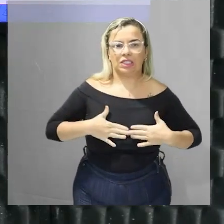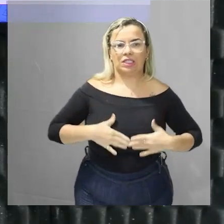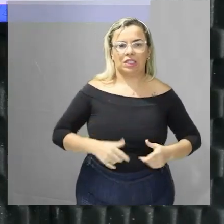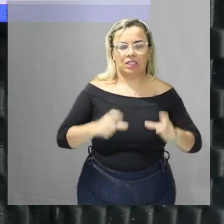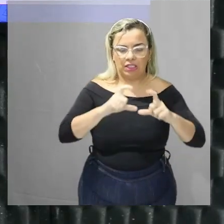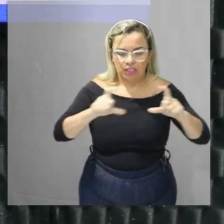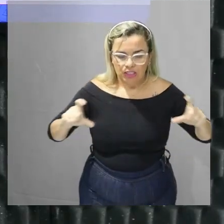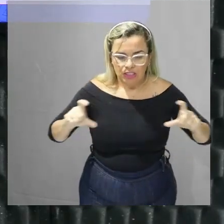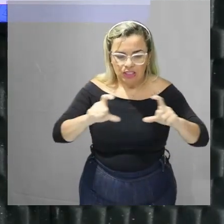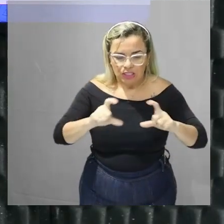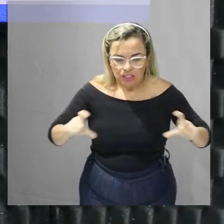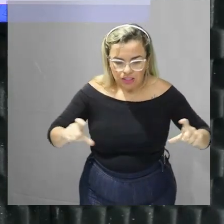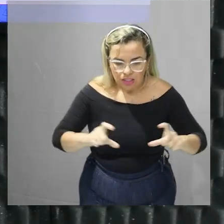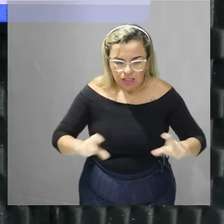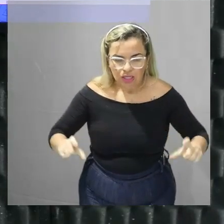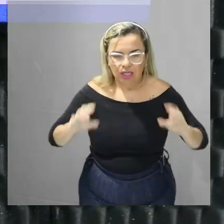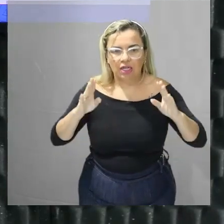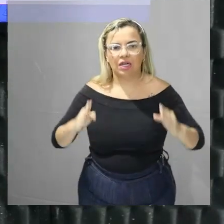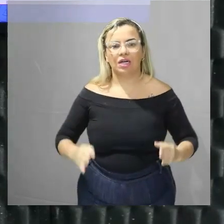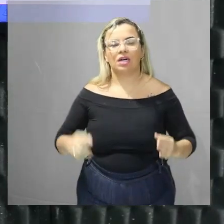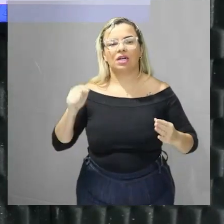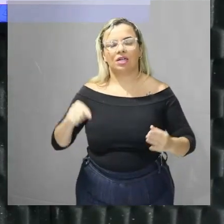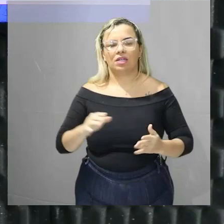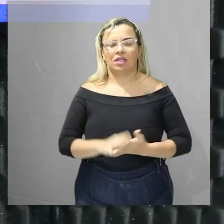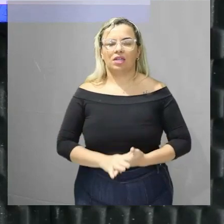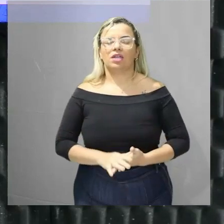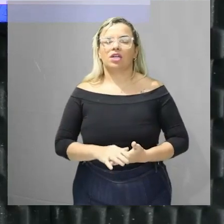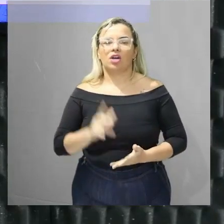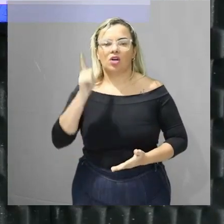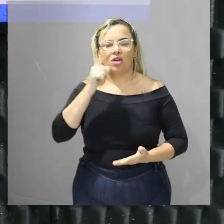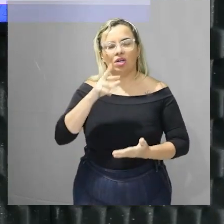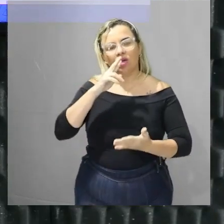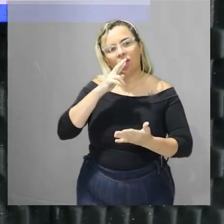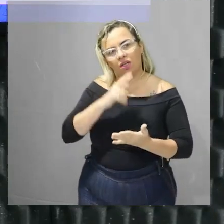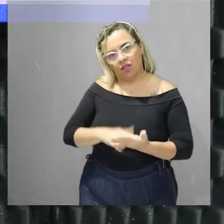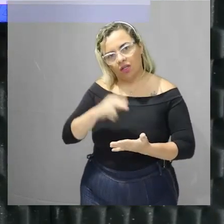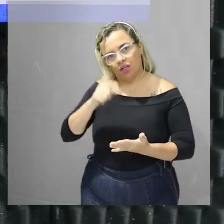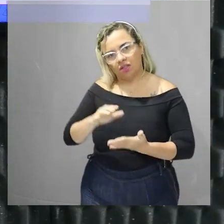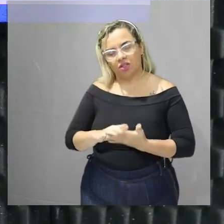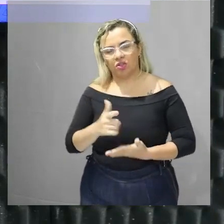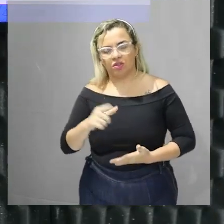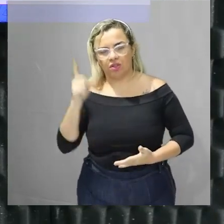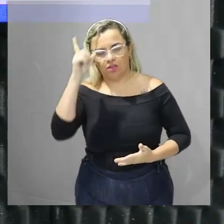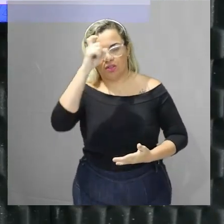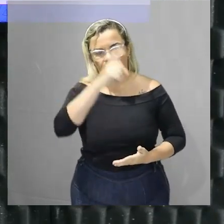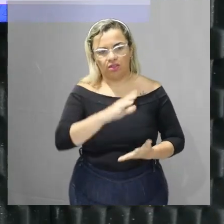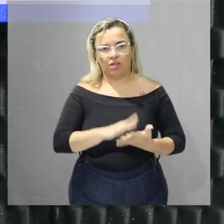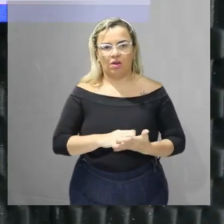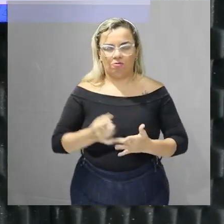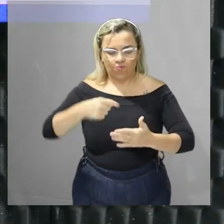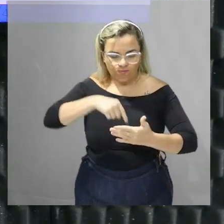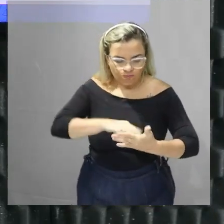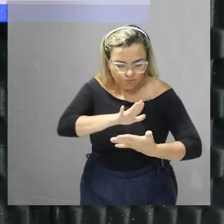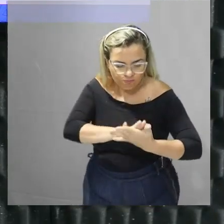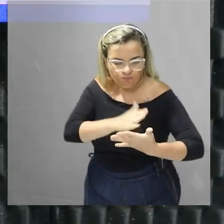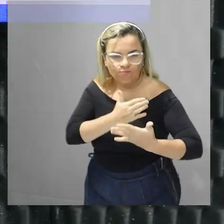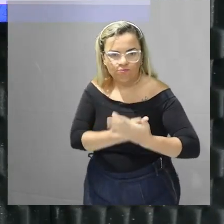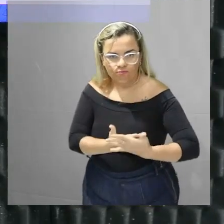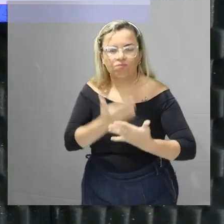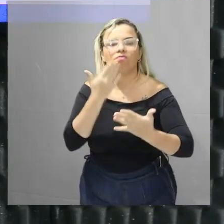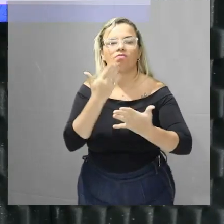consegue responder a questão sem muita dificuldade. Já te passei a dica e repito, aprofundem a interpretação de